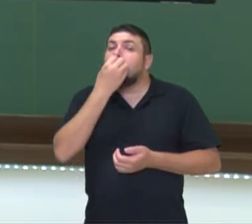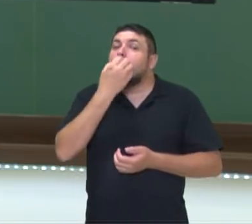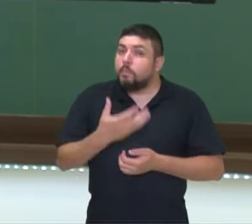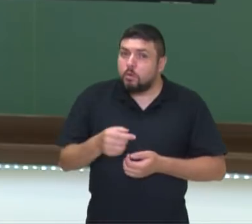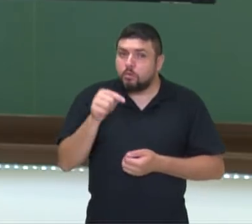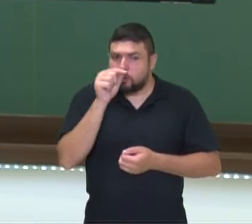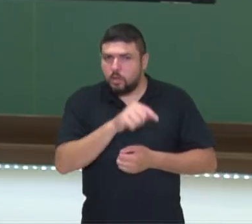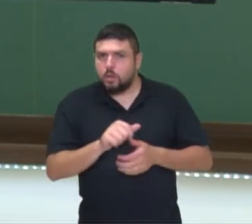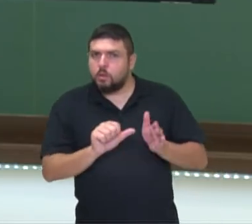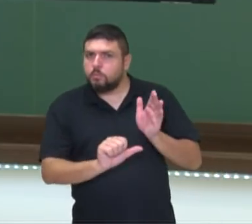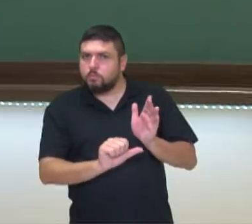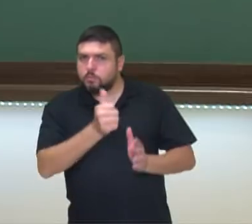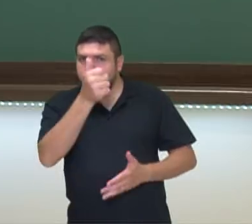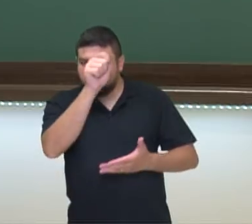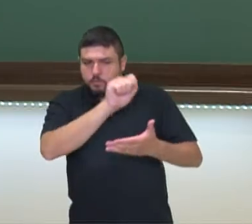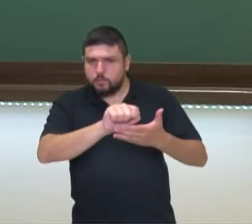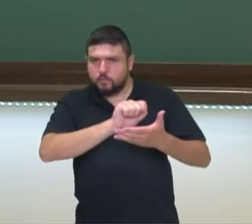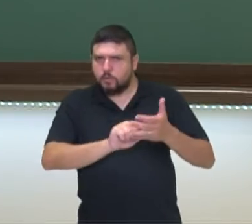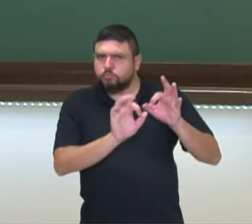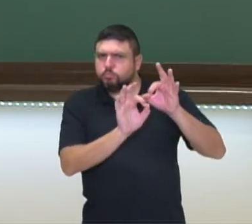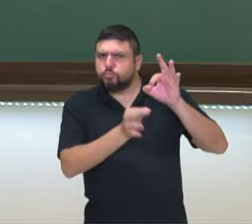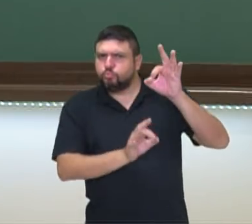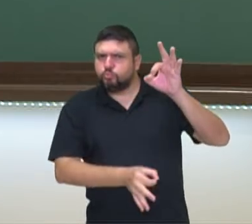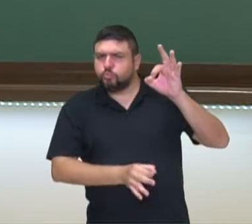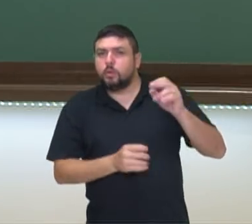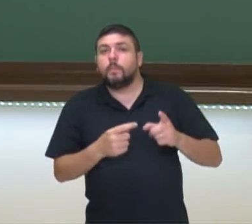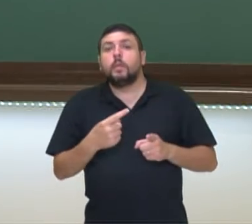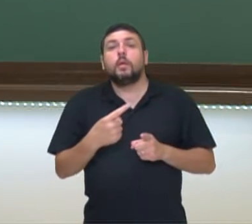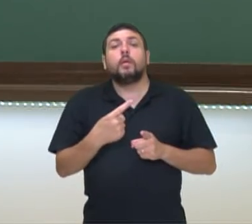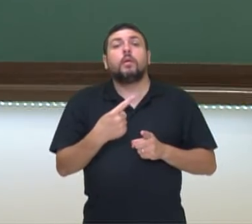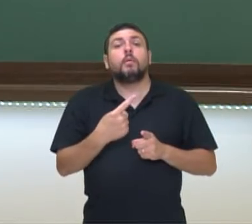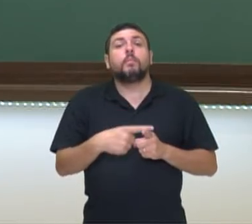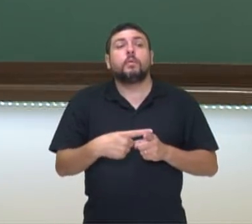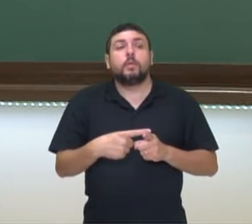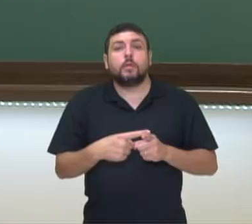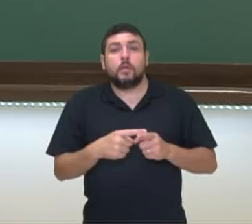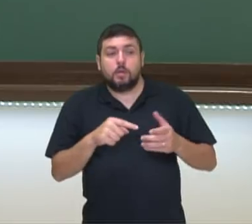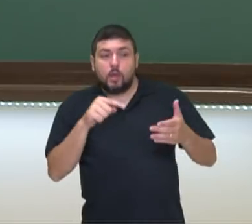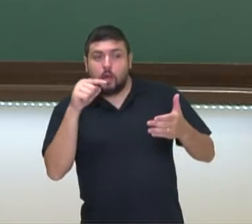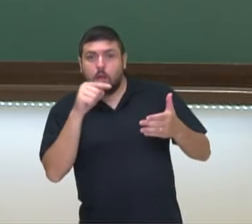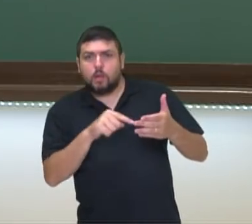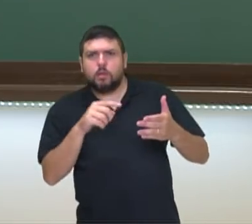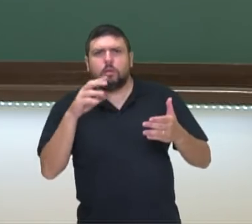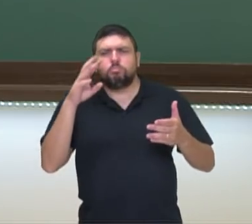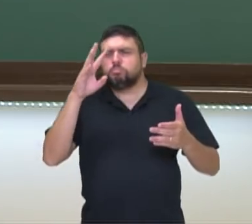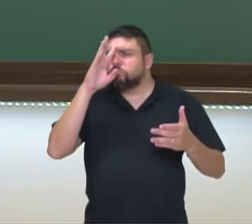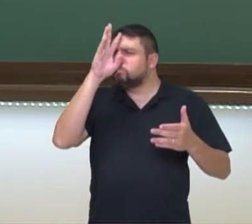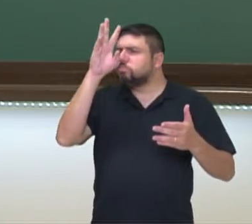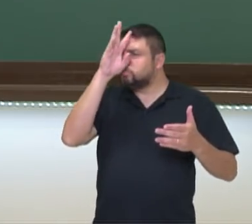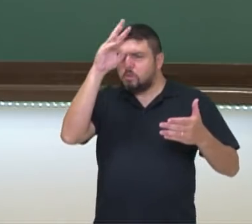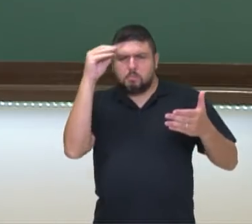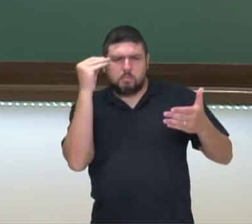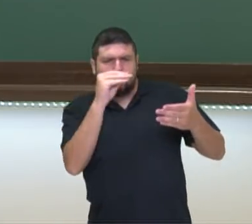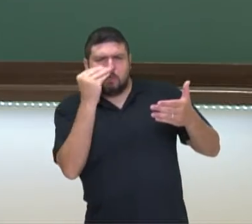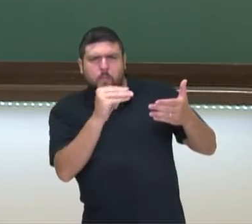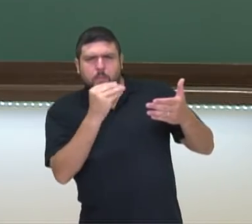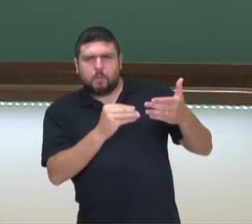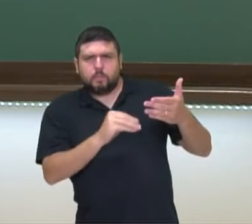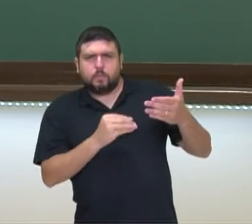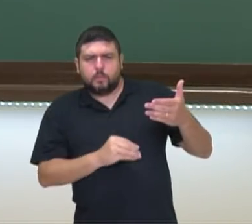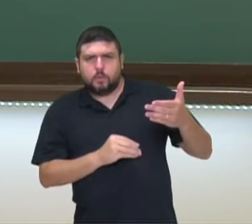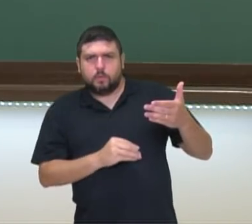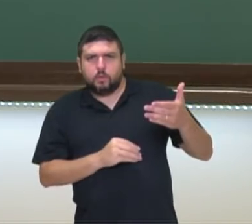do conto seja extensa, porque você vai ter ali elencadas várias ideias, vários acontecimentos. E como